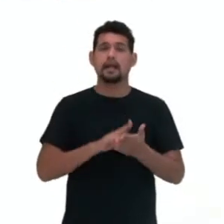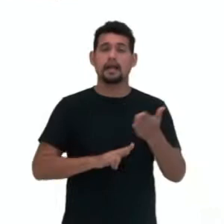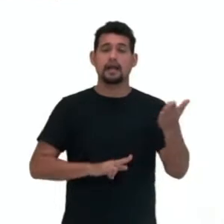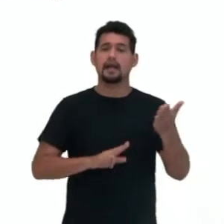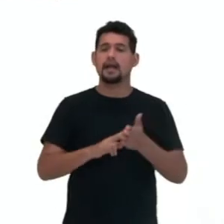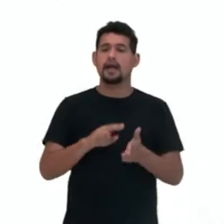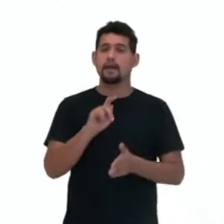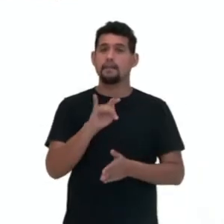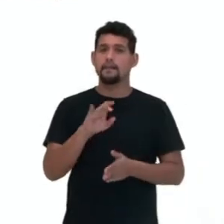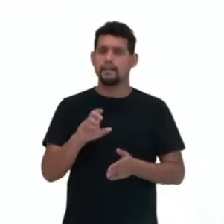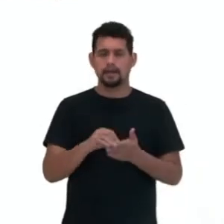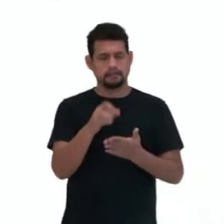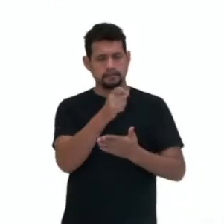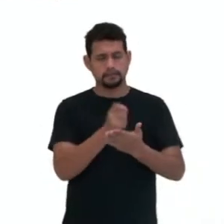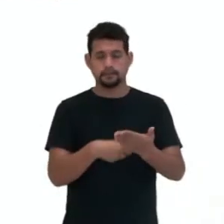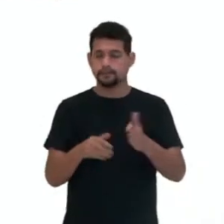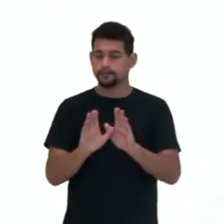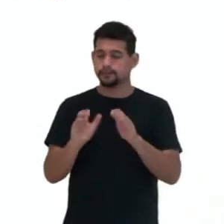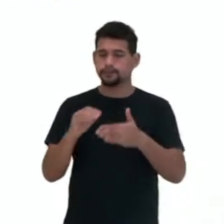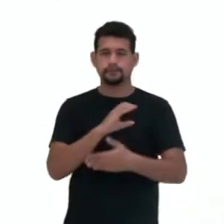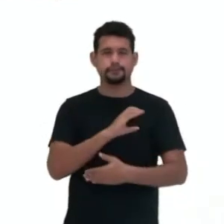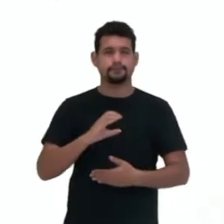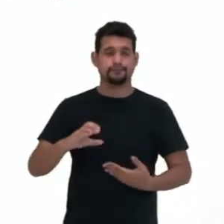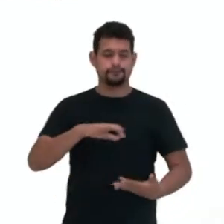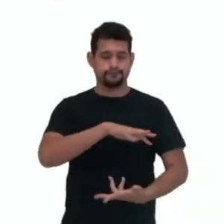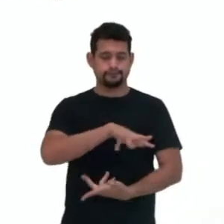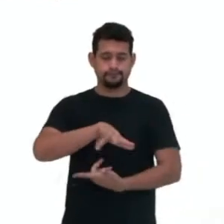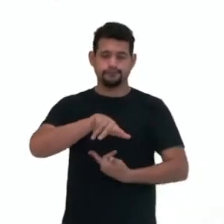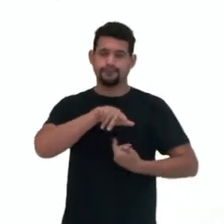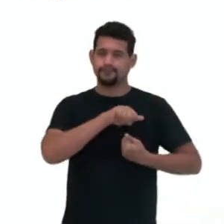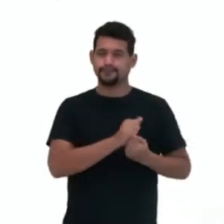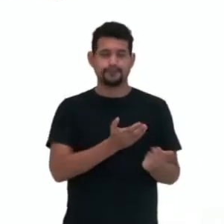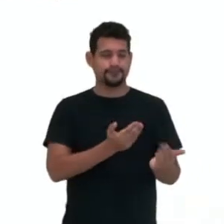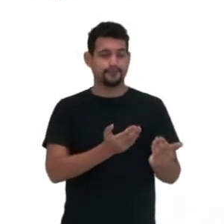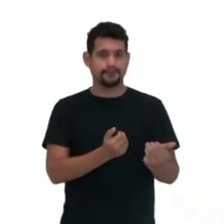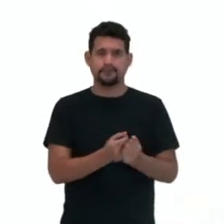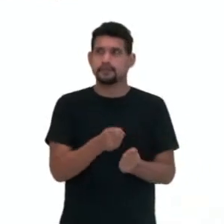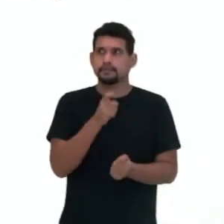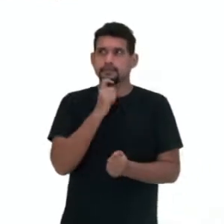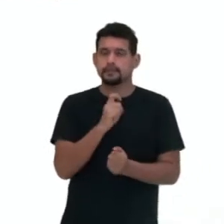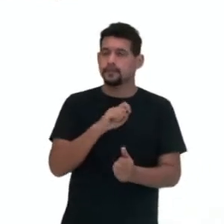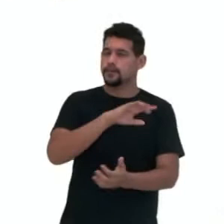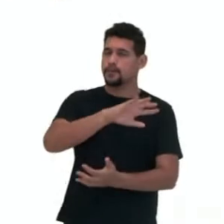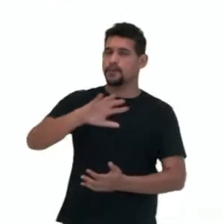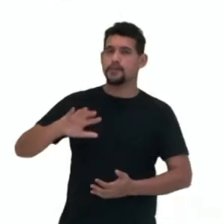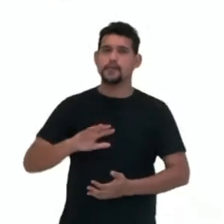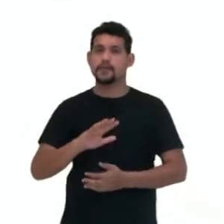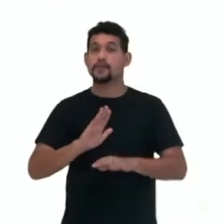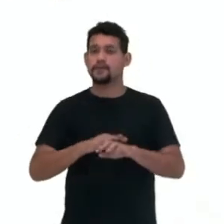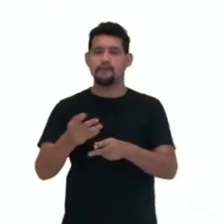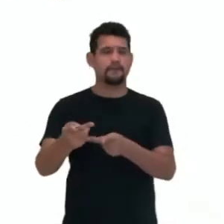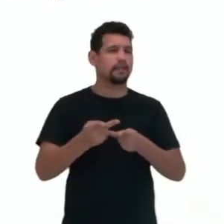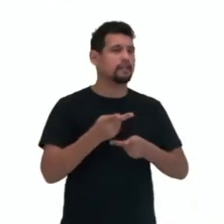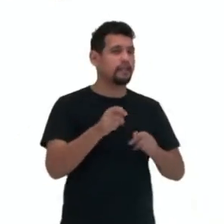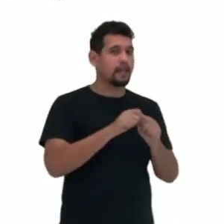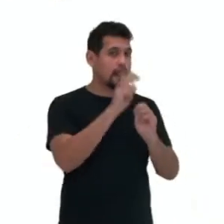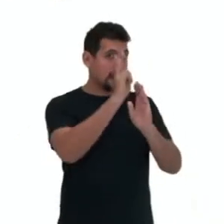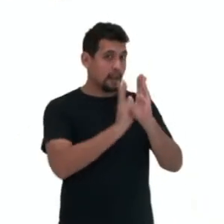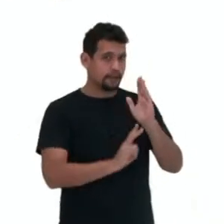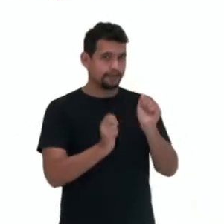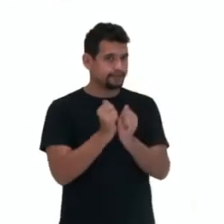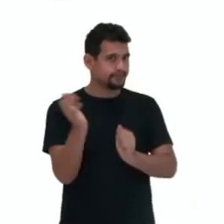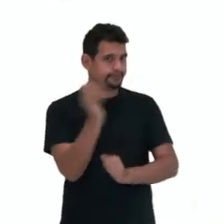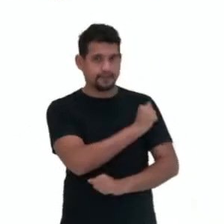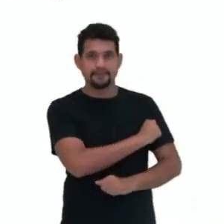escrita pela liderança do Grupo de Coordenação Global da Juventude pelo Clima. Te convido a fazer a leitura comigo,